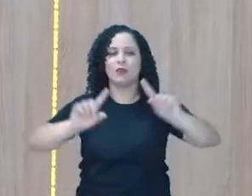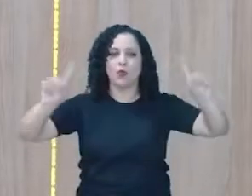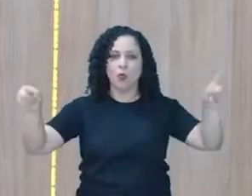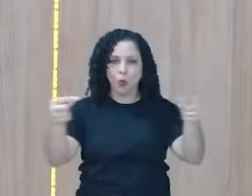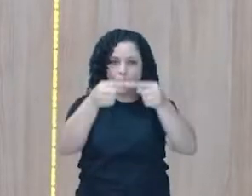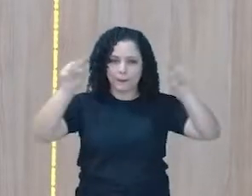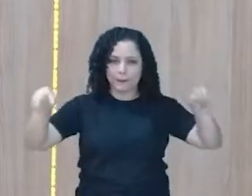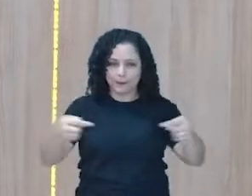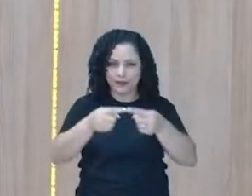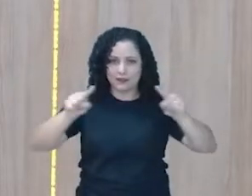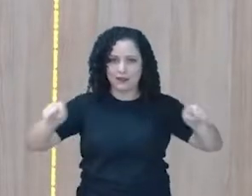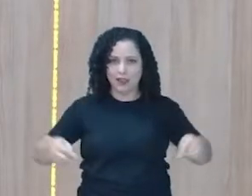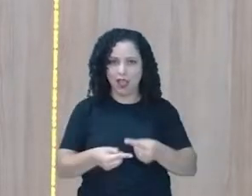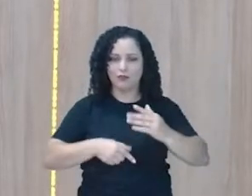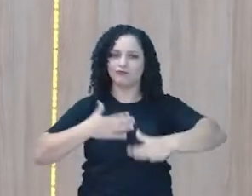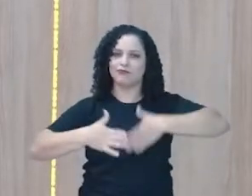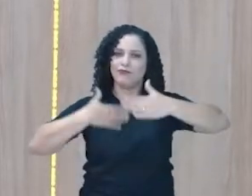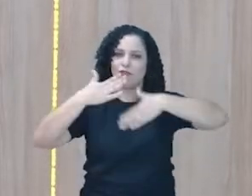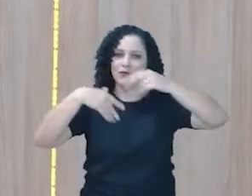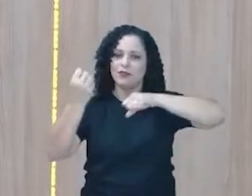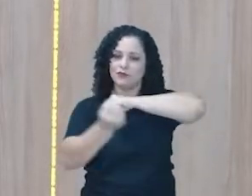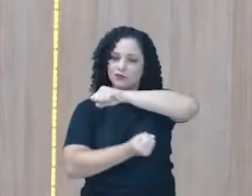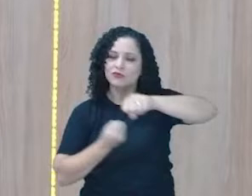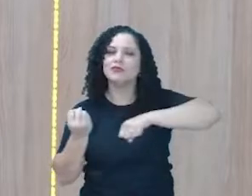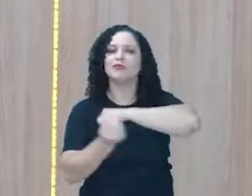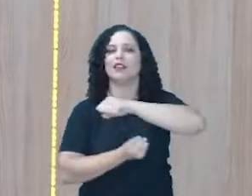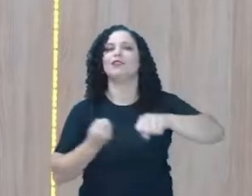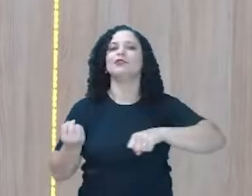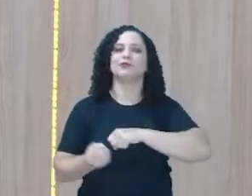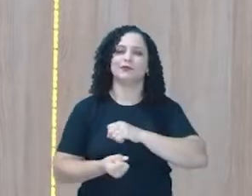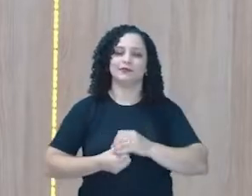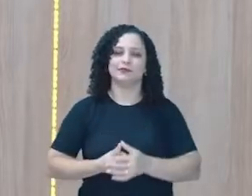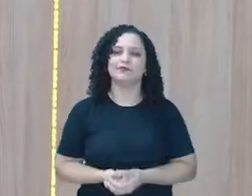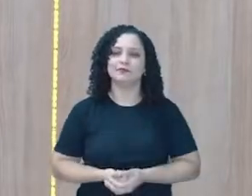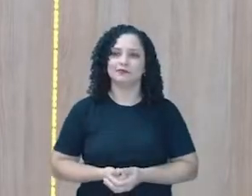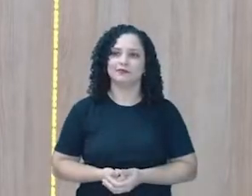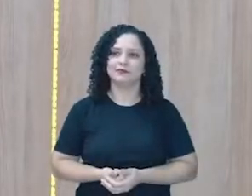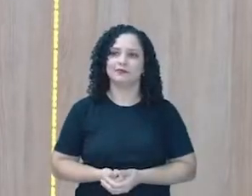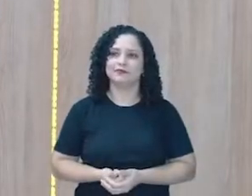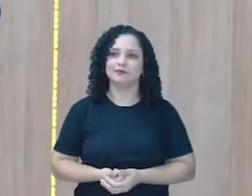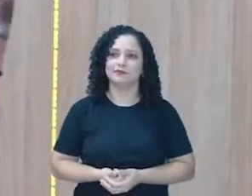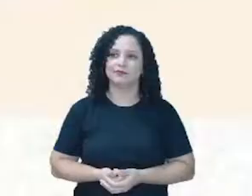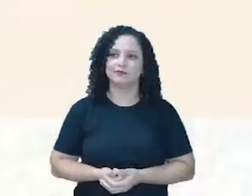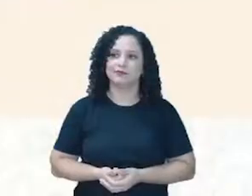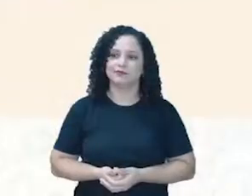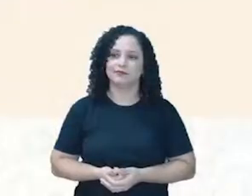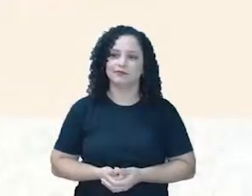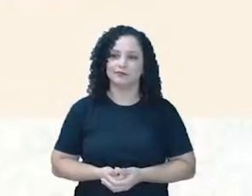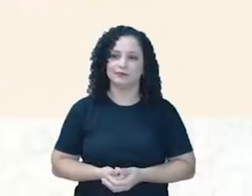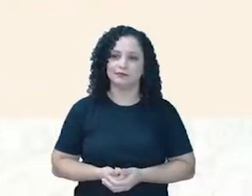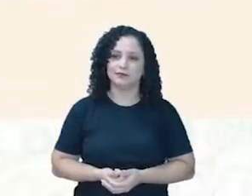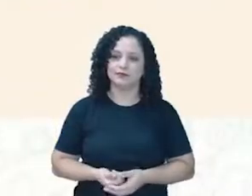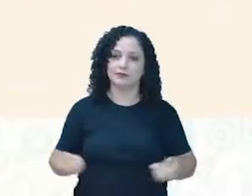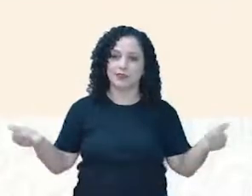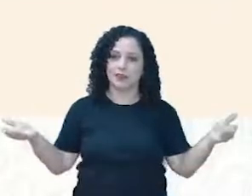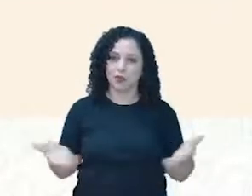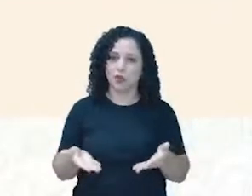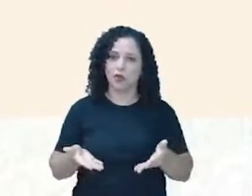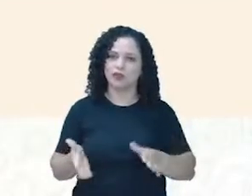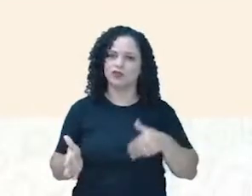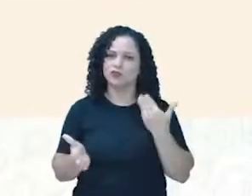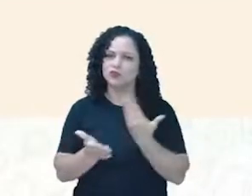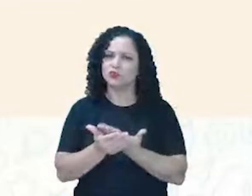de acordo com esse desenvolvimento sustentável, certo? Bom, A gente vai